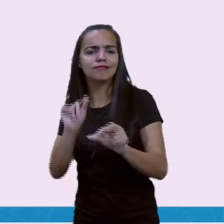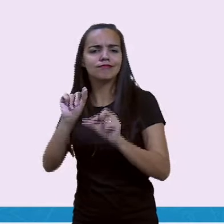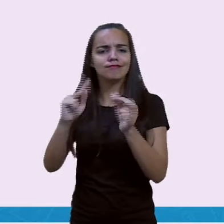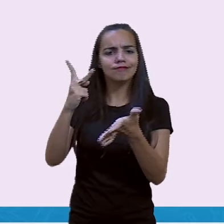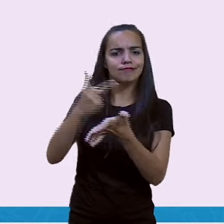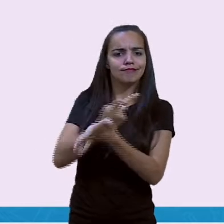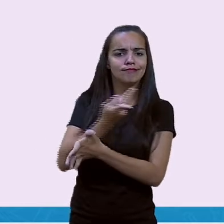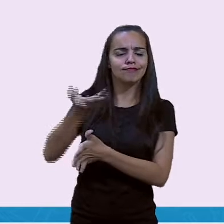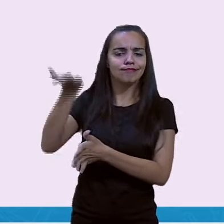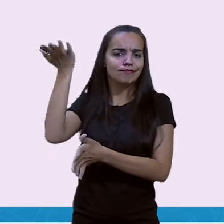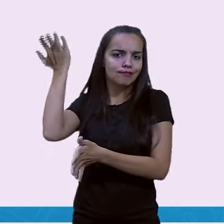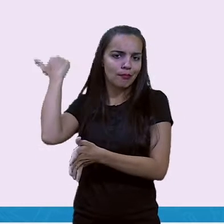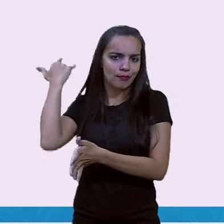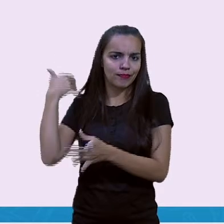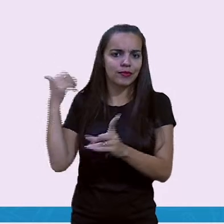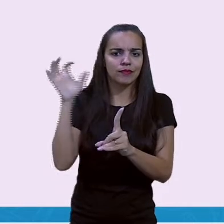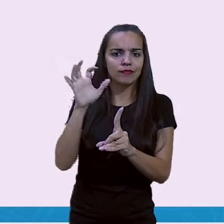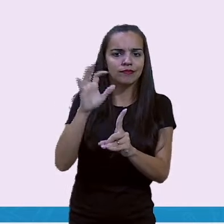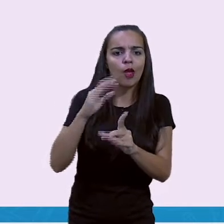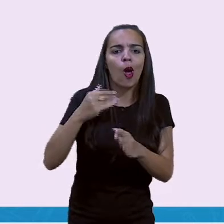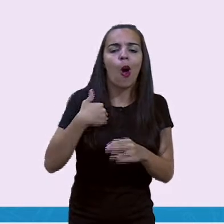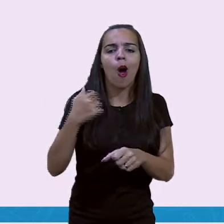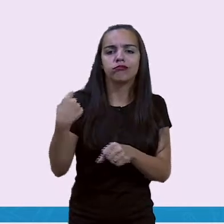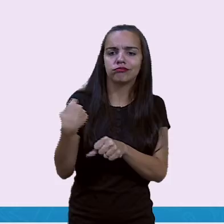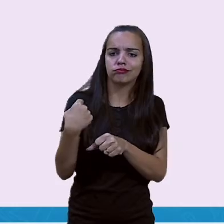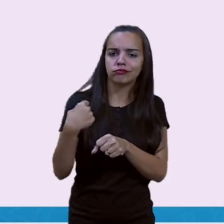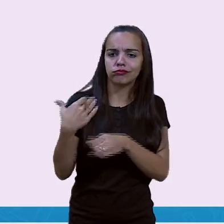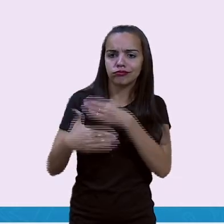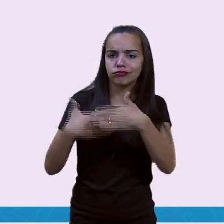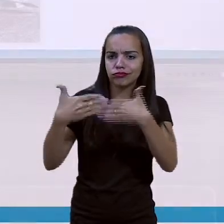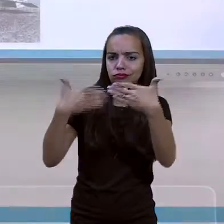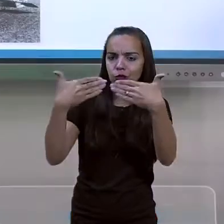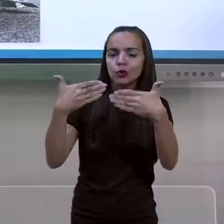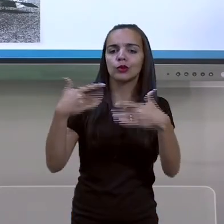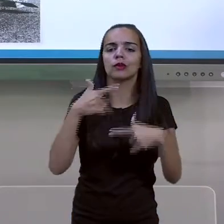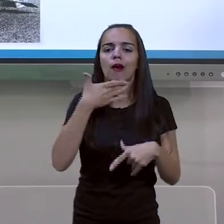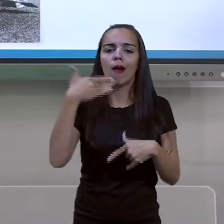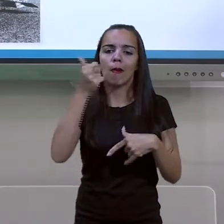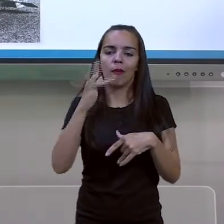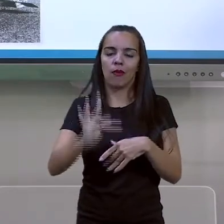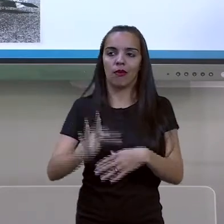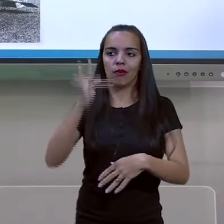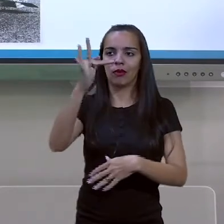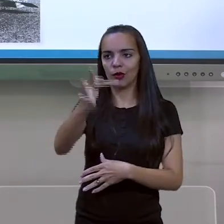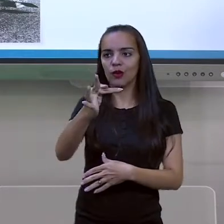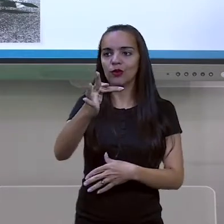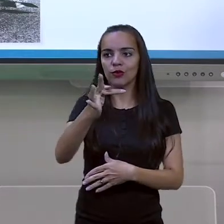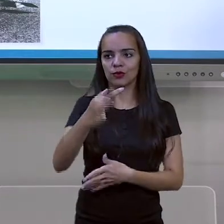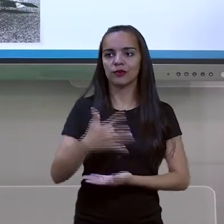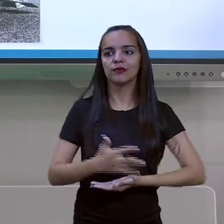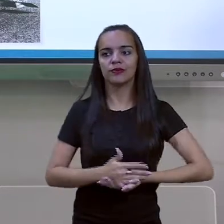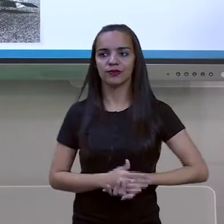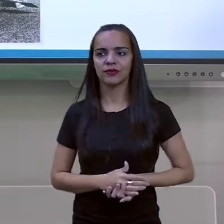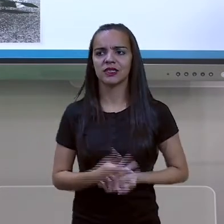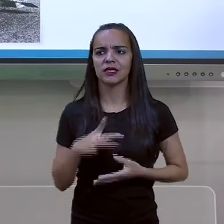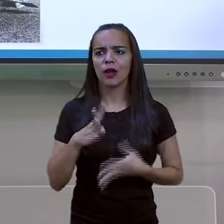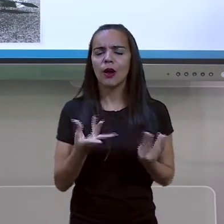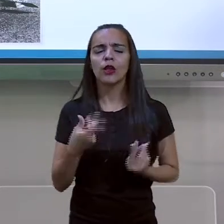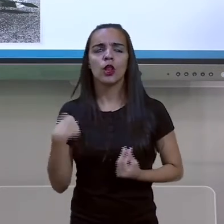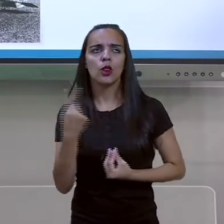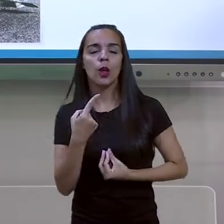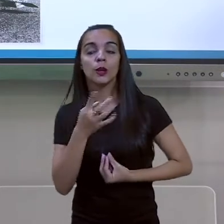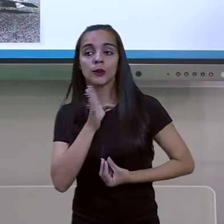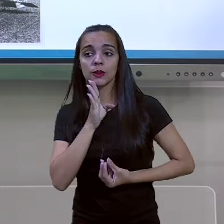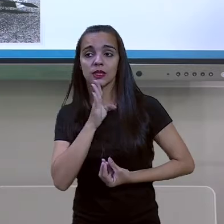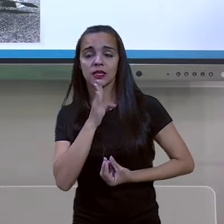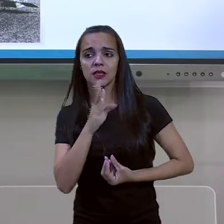o nosso futuro. A partir do momento que eu me torno, ali um conhecedor da história,